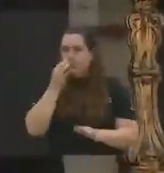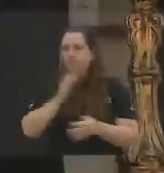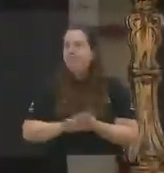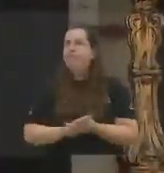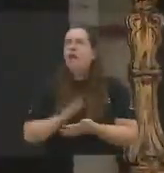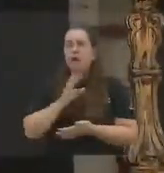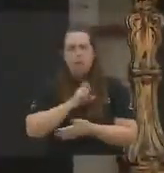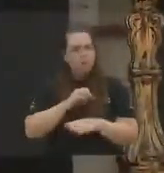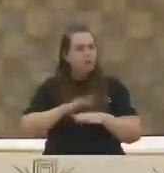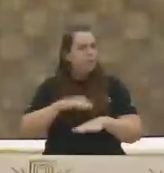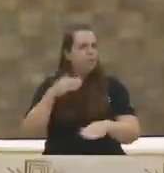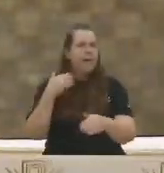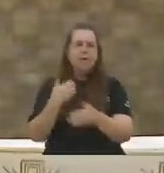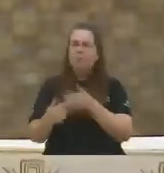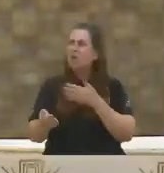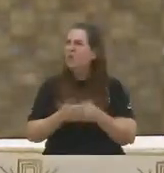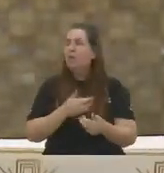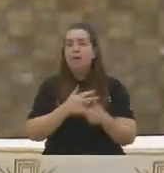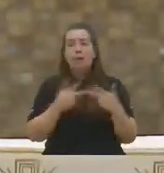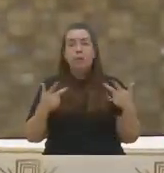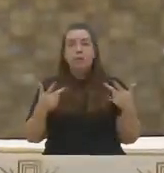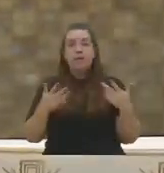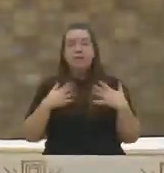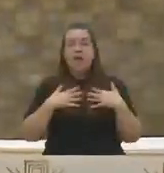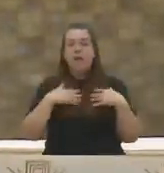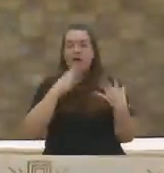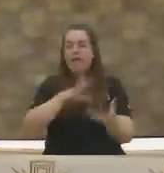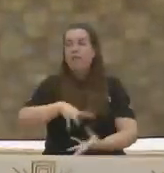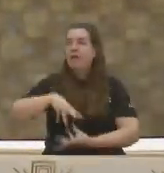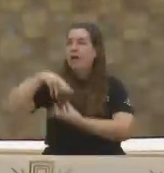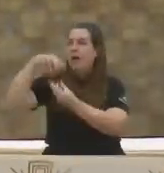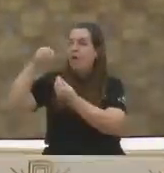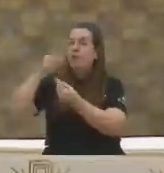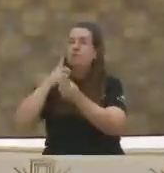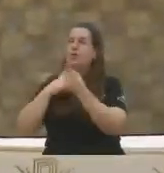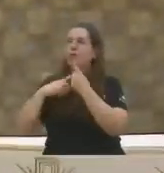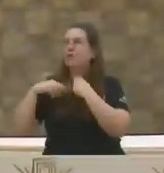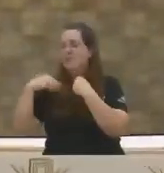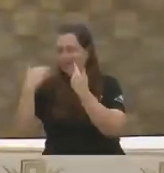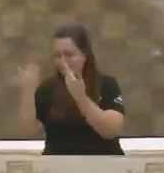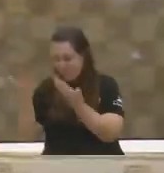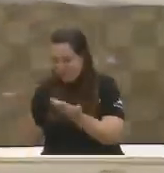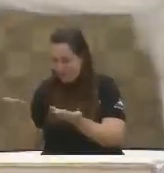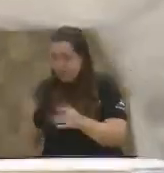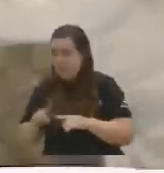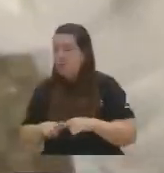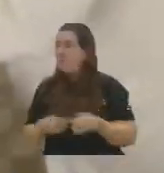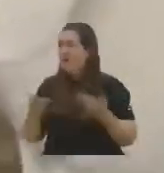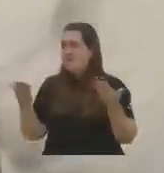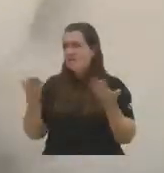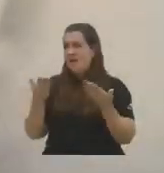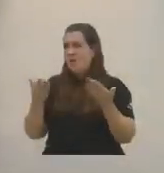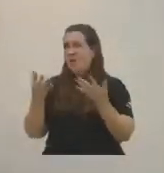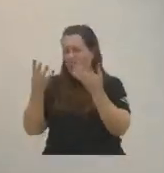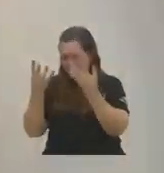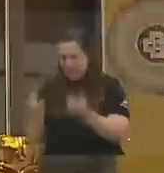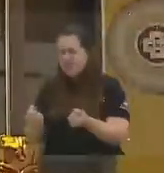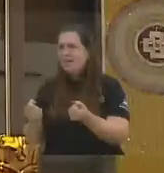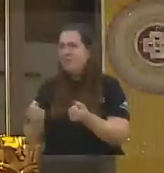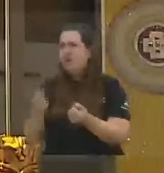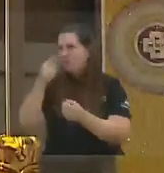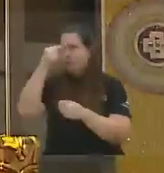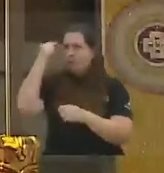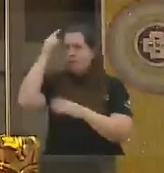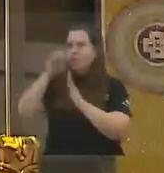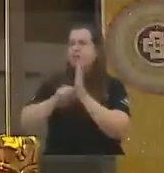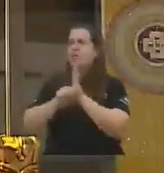Sacramento. Amo-vos sobre todas as coisas e minha alma suspira por vós. Mas como não